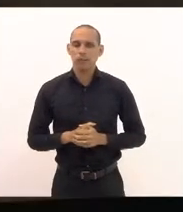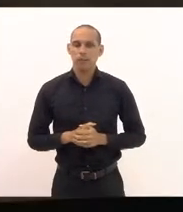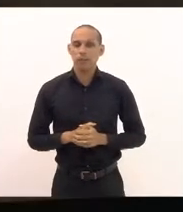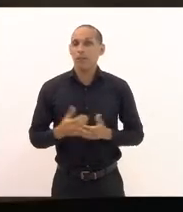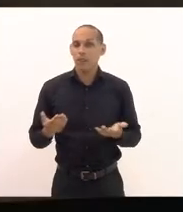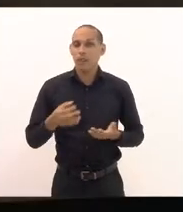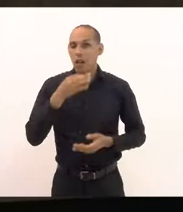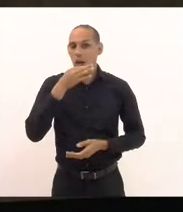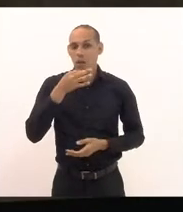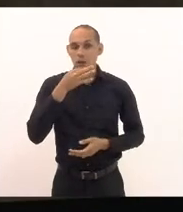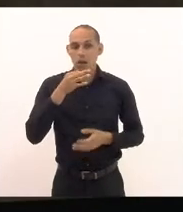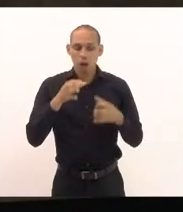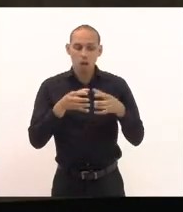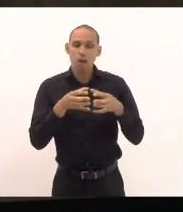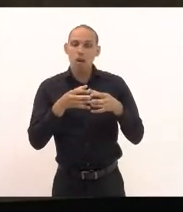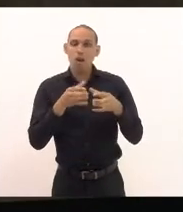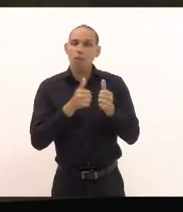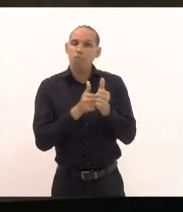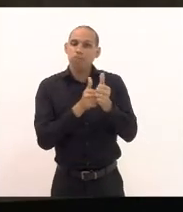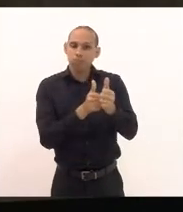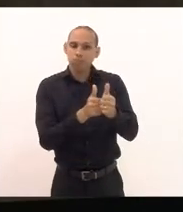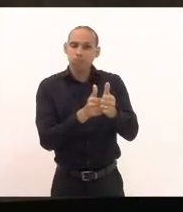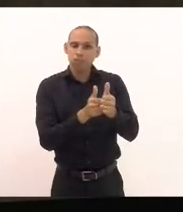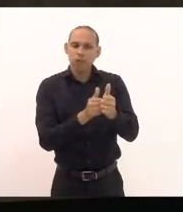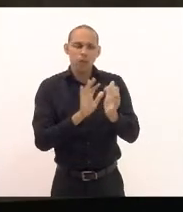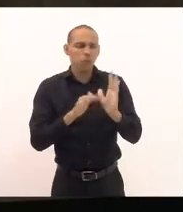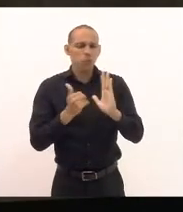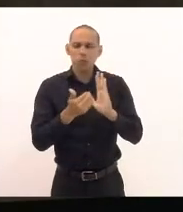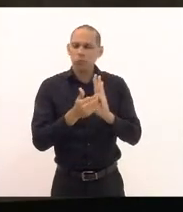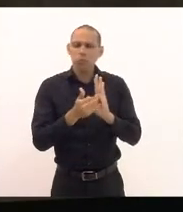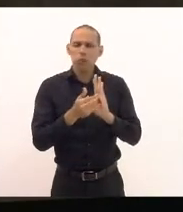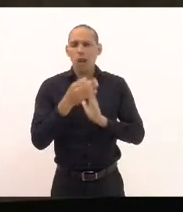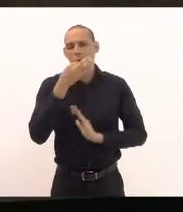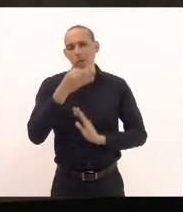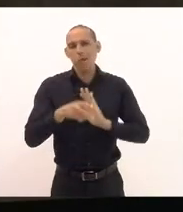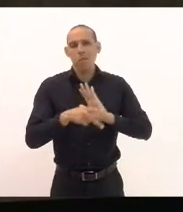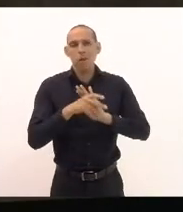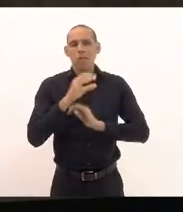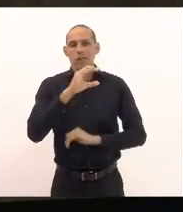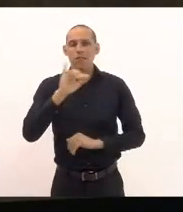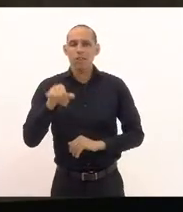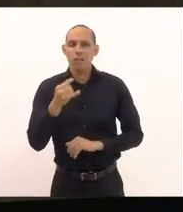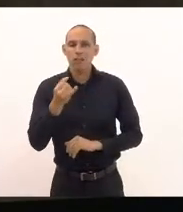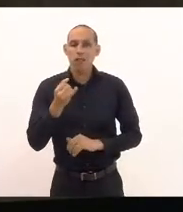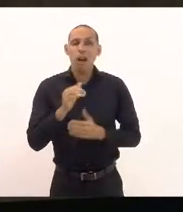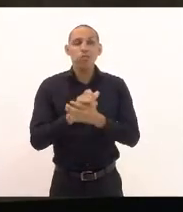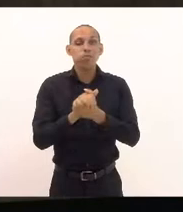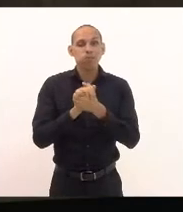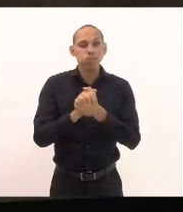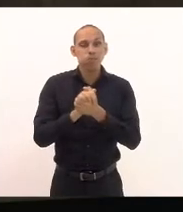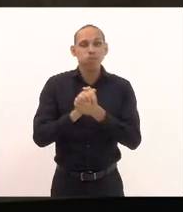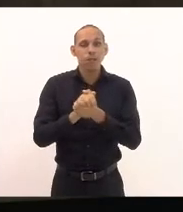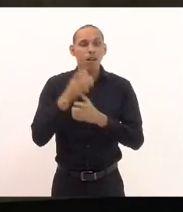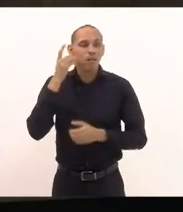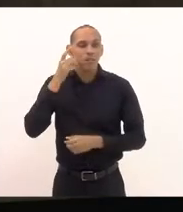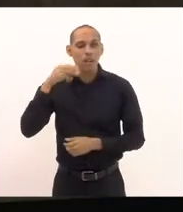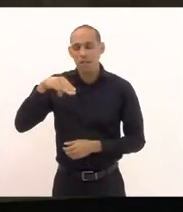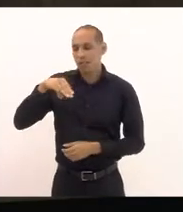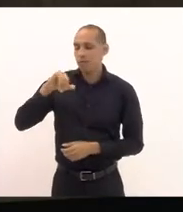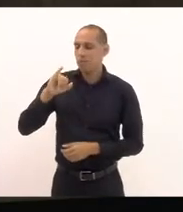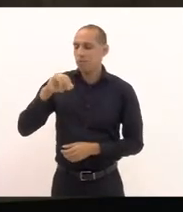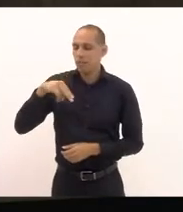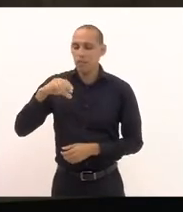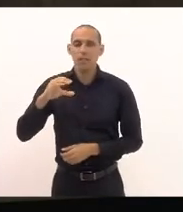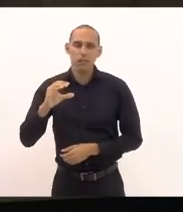Parecer da Comissão de Saneamento Ambiental acompanha na íntegra o parecer da CCJ, cumprimentando o deputado Carlos Mink pela iniciativa